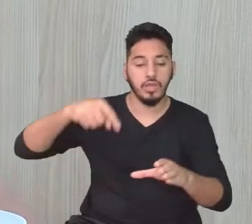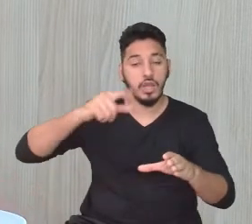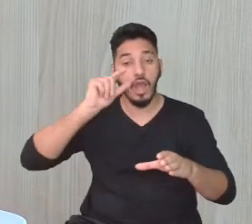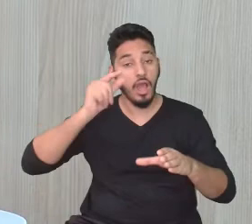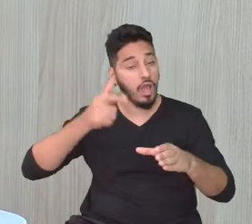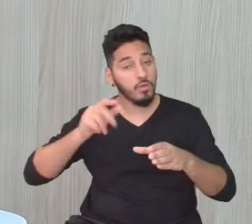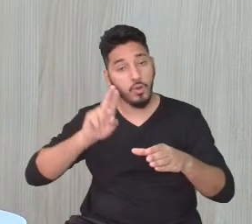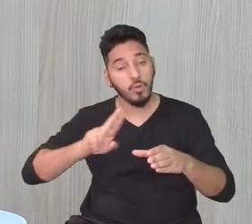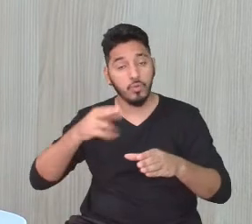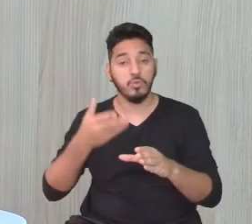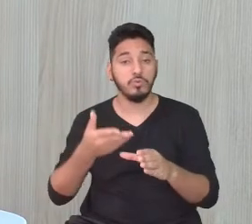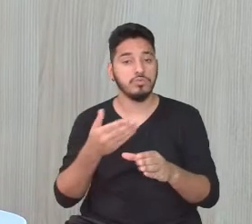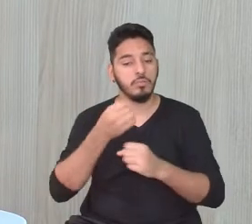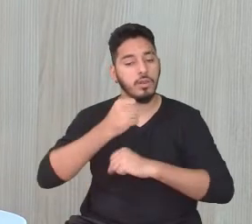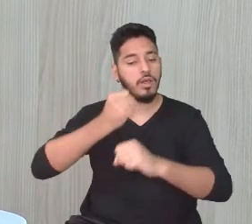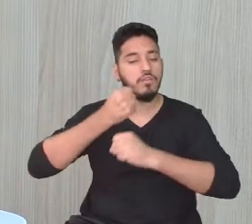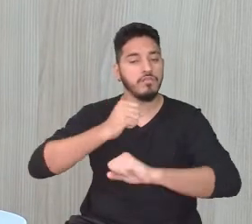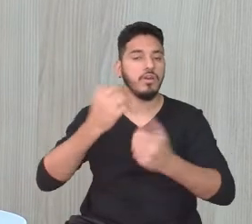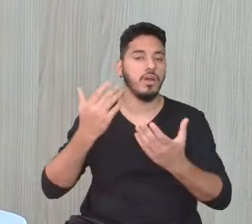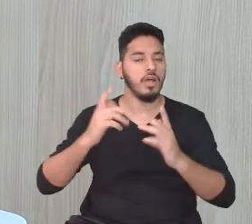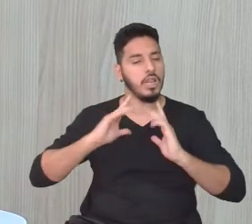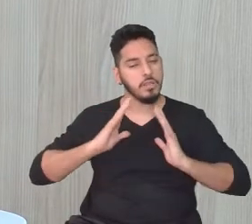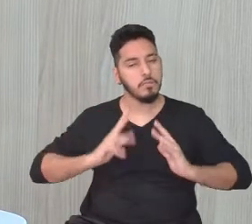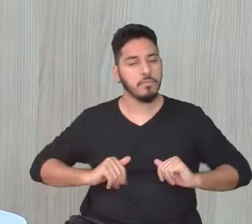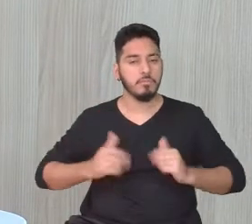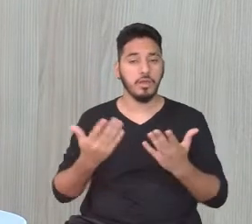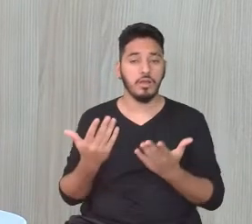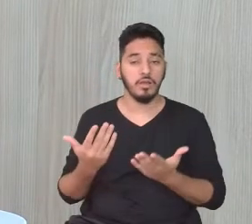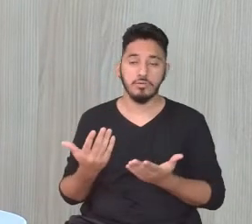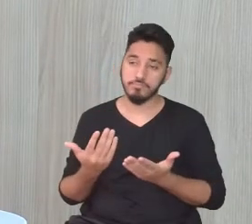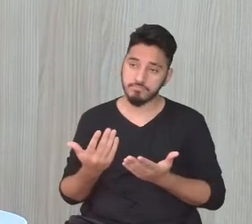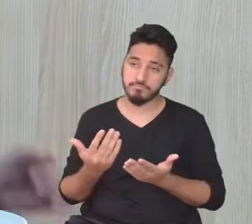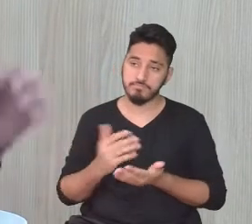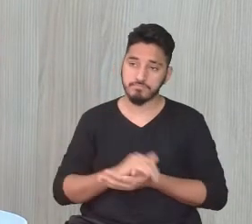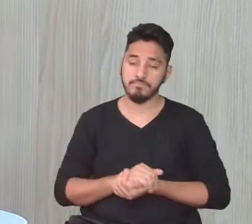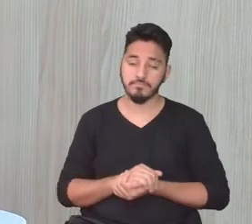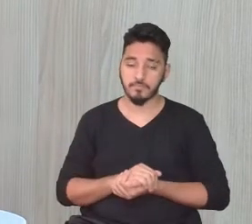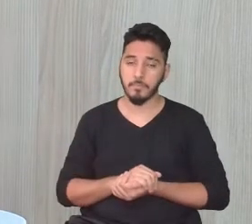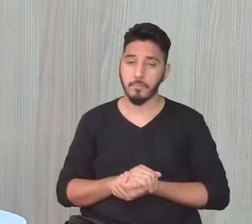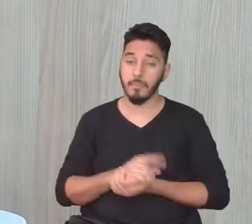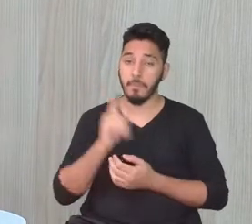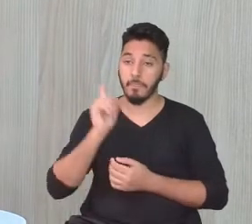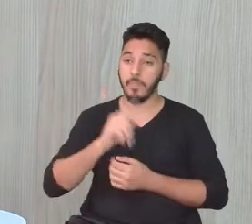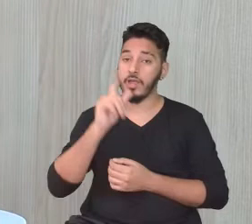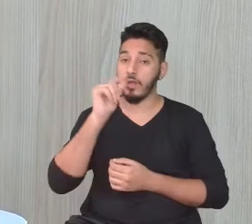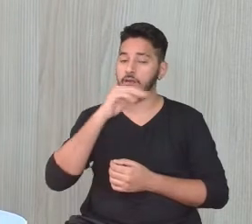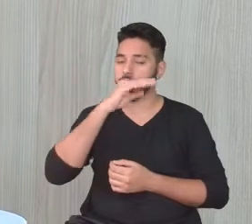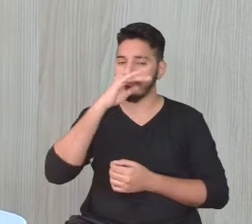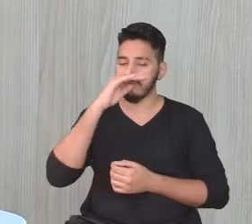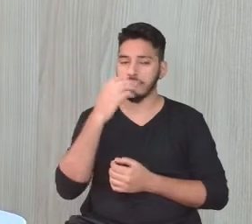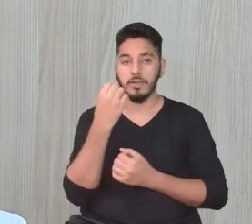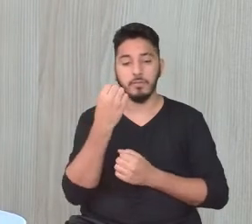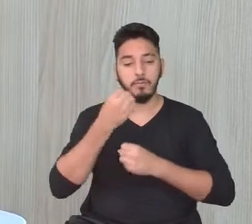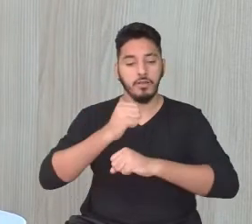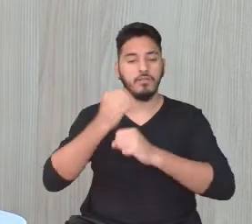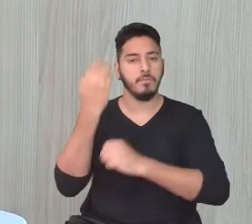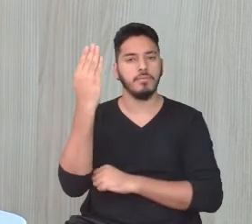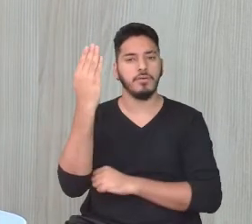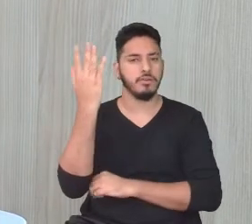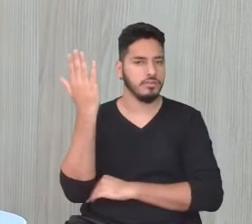aquela água sabe que um detergente em uma com água sanitária com sabão só com você né água cheirosa que para dar para lavar banheiro